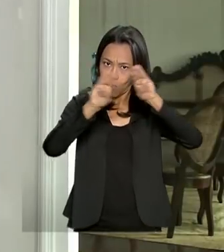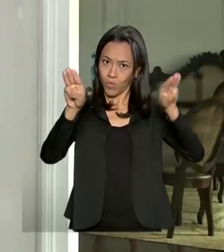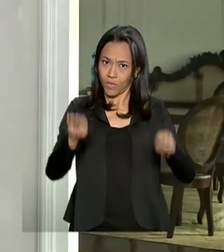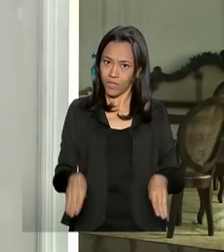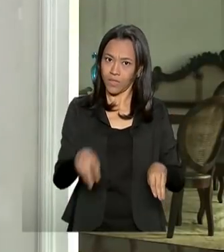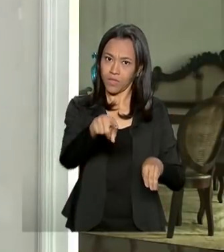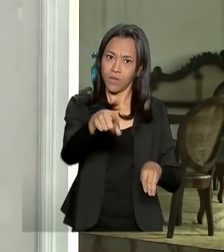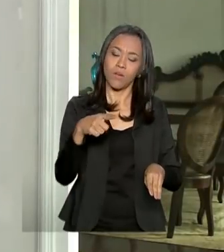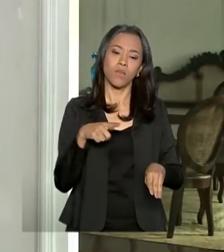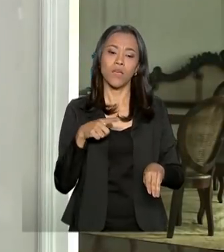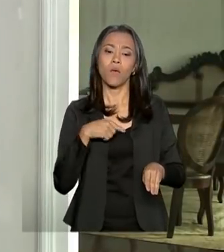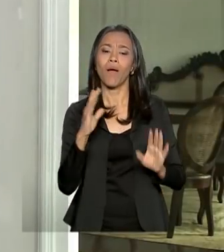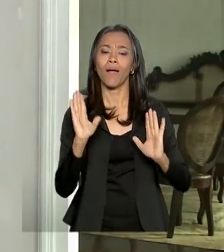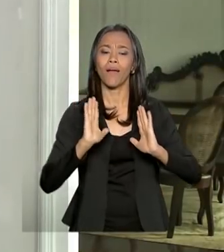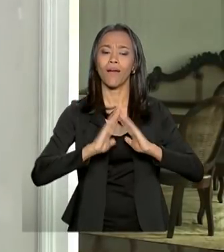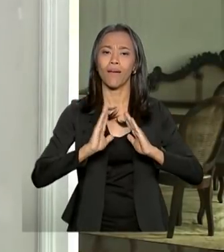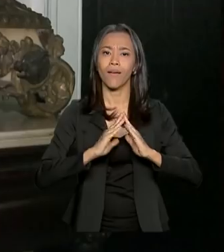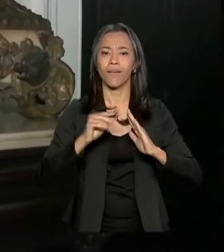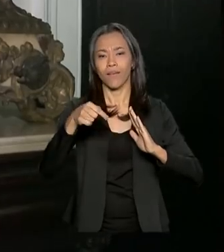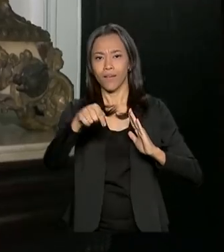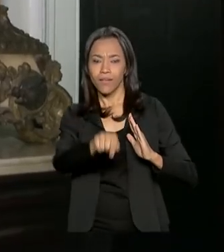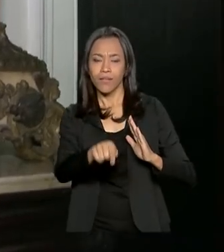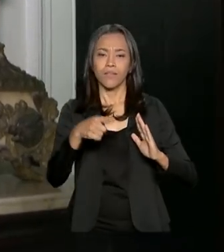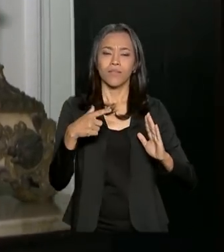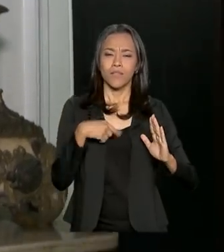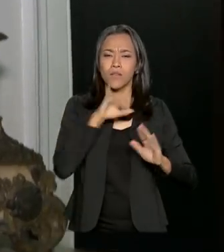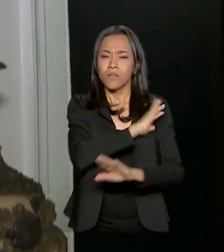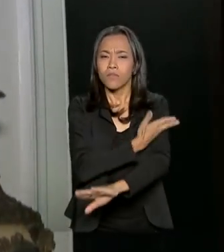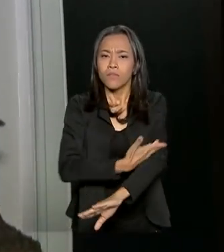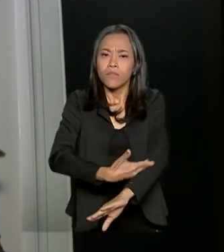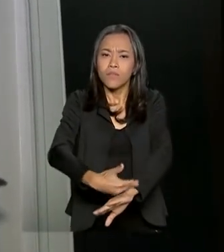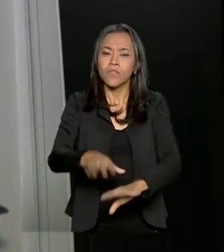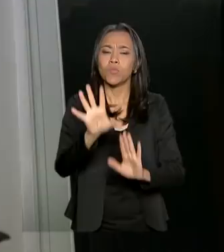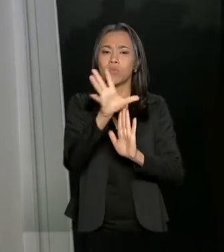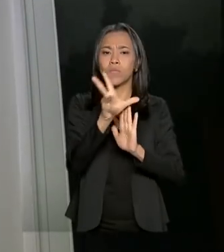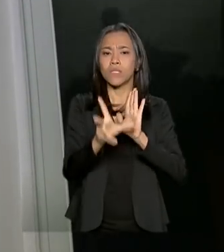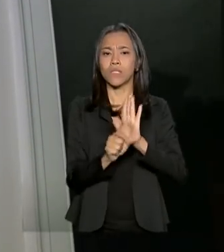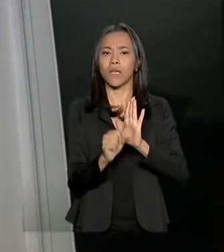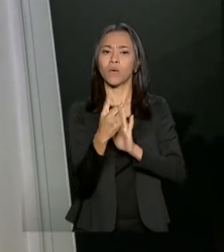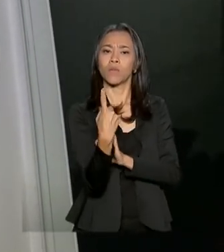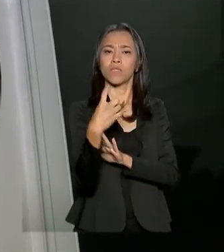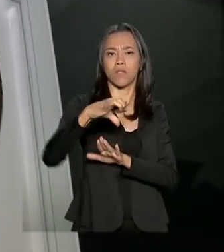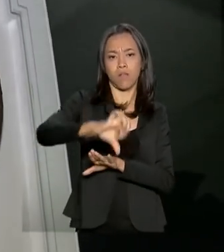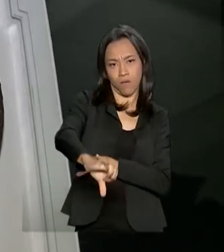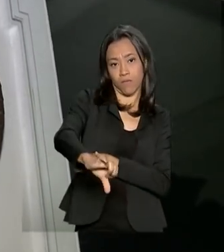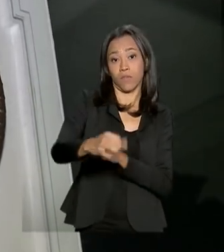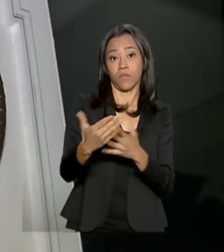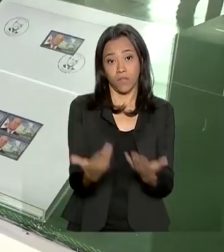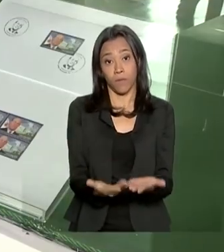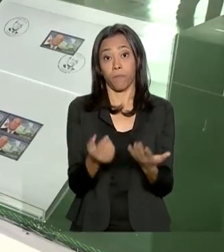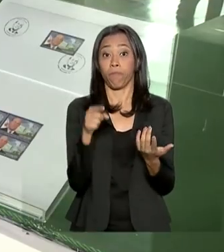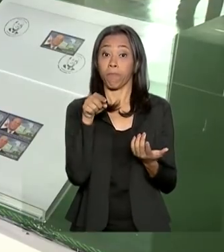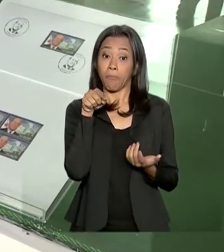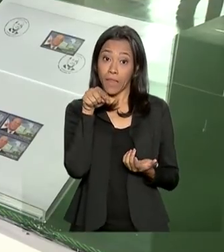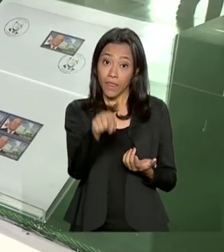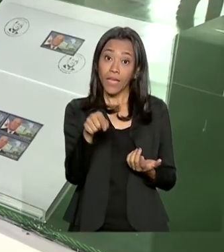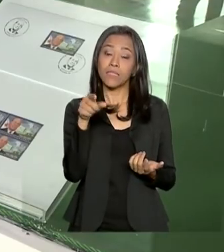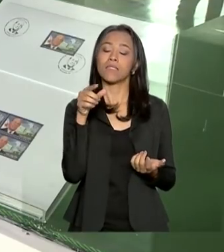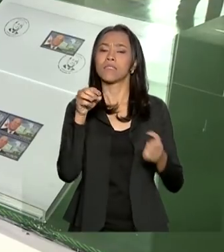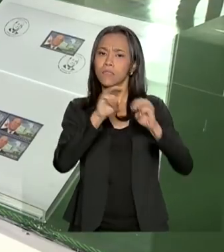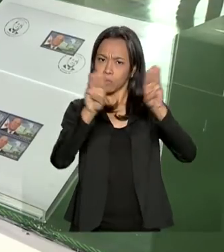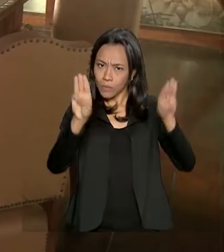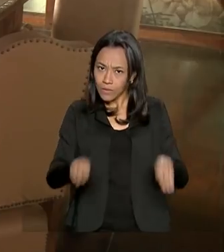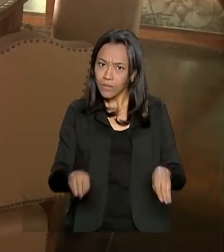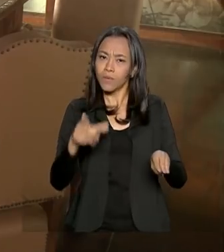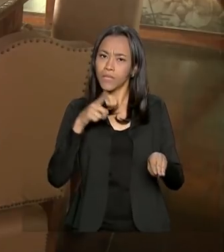que reconstitui uma casa ambientada com os costumes do século XIX. A Fundação da Memória Republicana, que